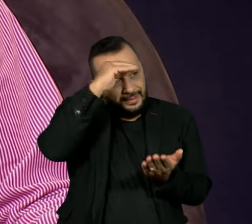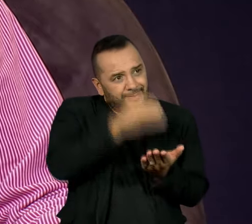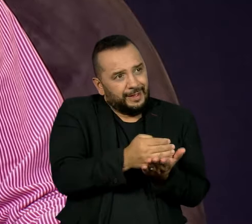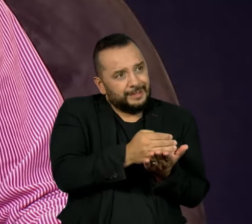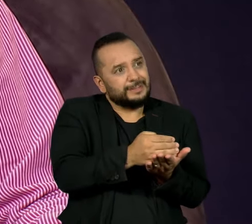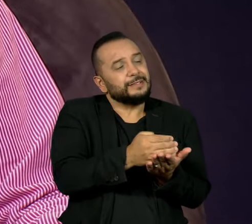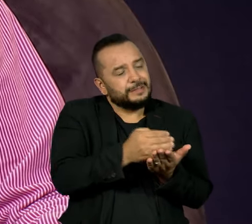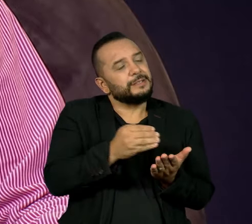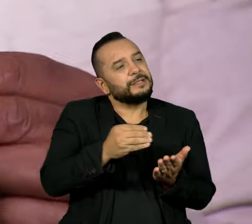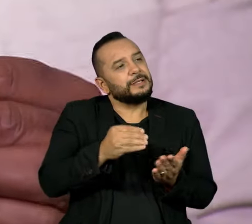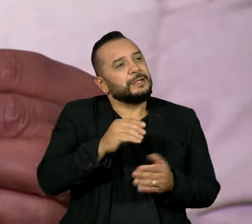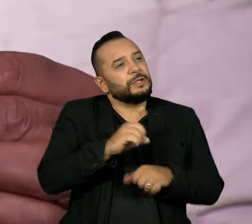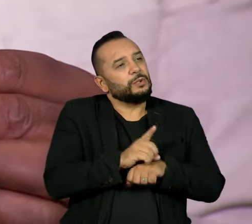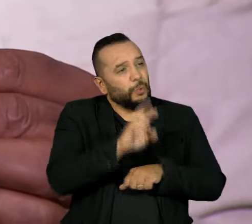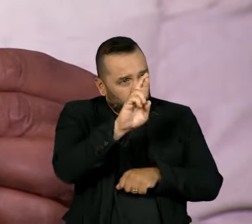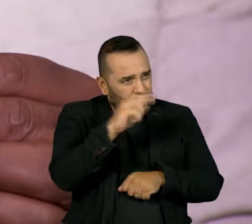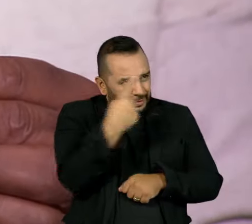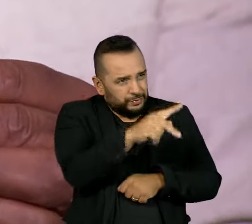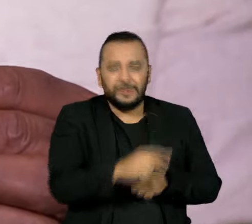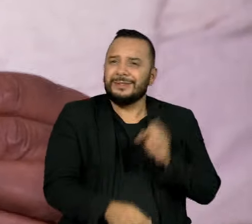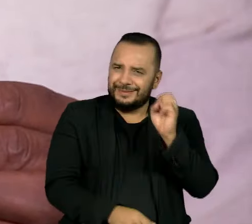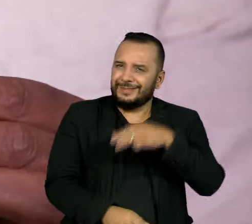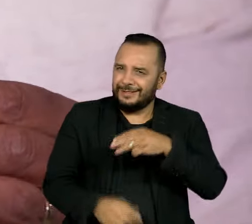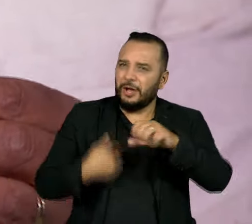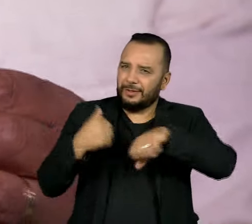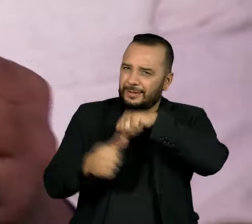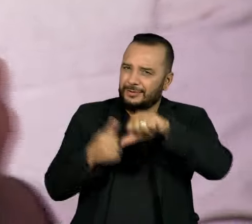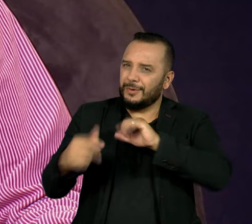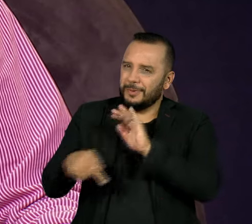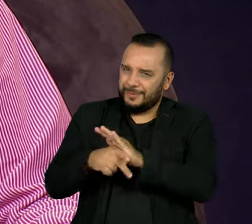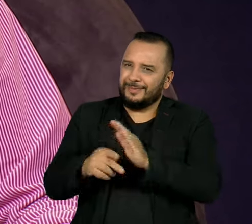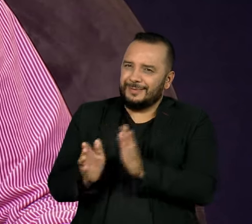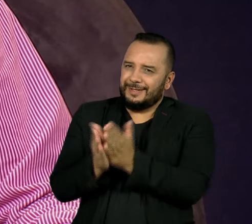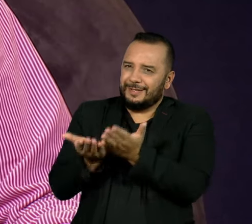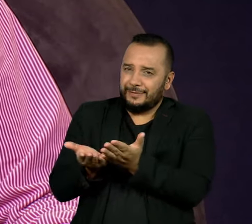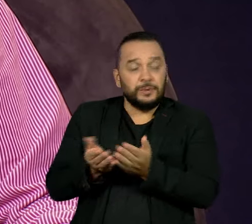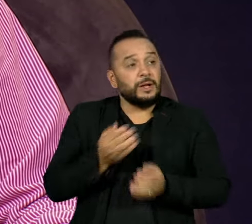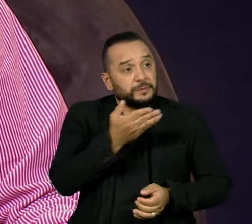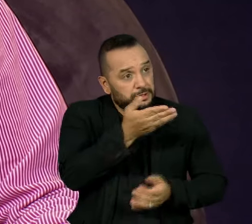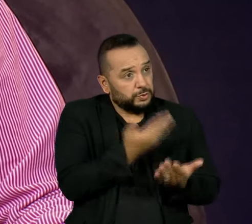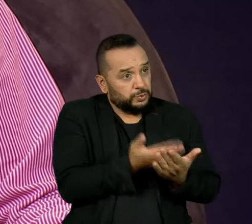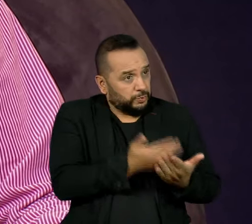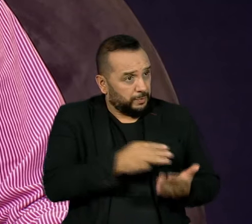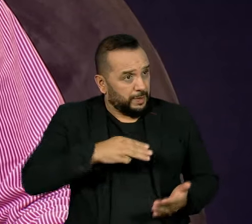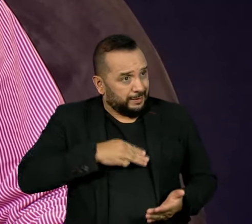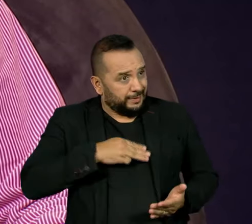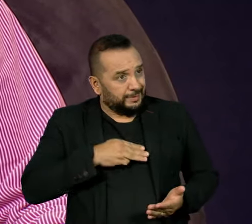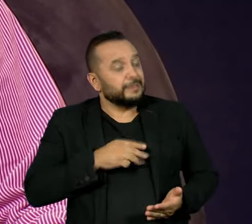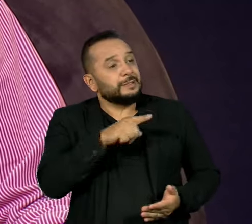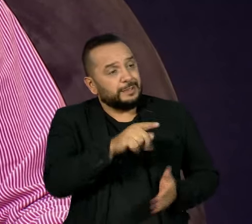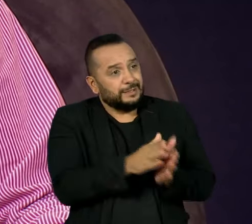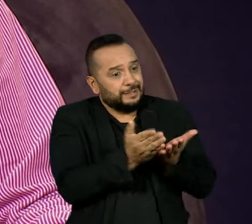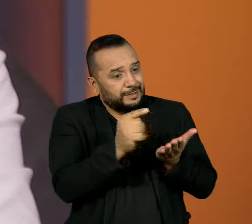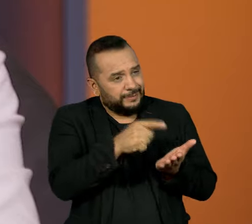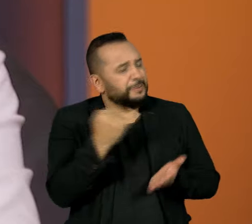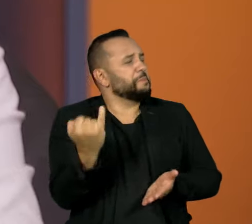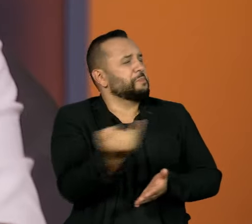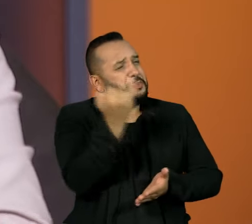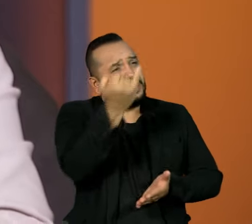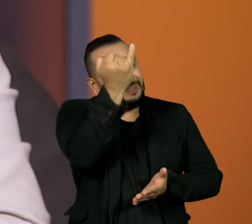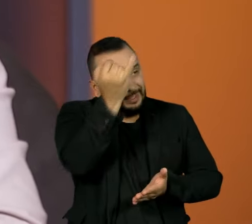pegou a tese de doutorado, né, que ele fez de administração no Mackenzie e transformou nesse livro muito importante, O Privilégio é